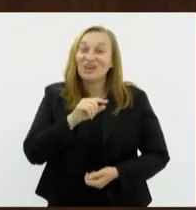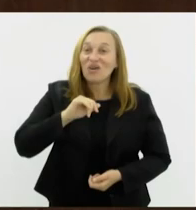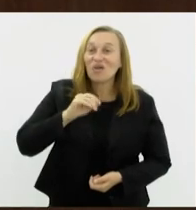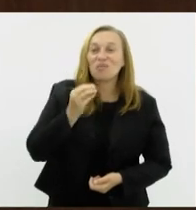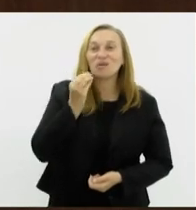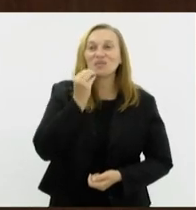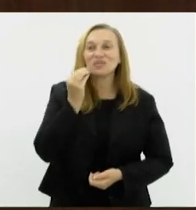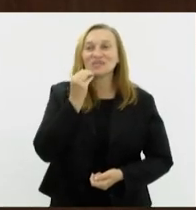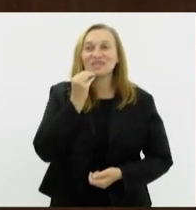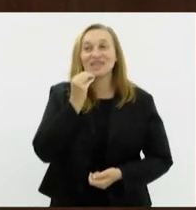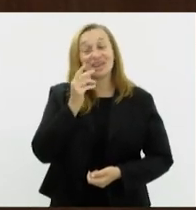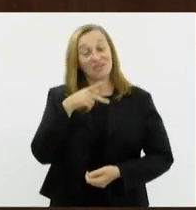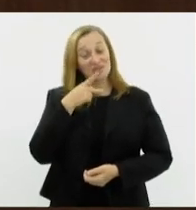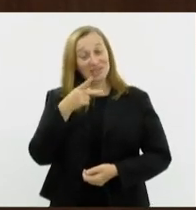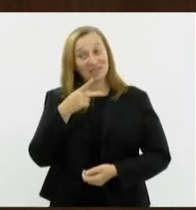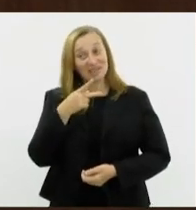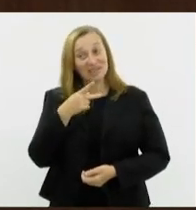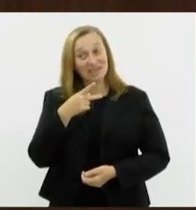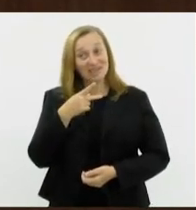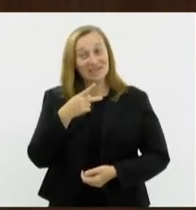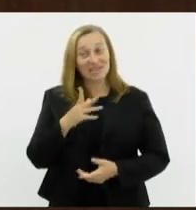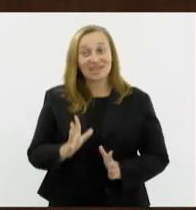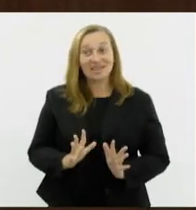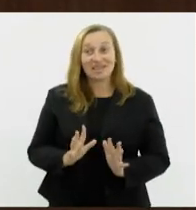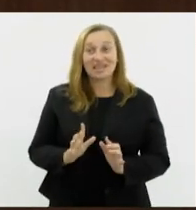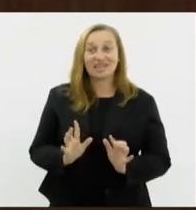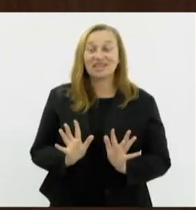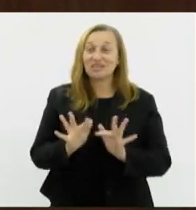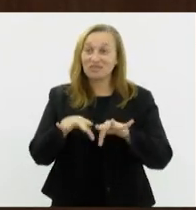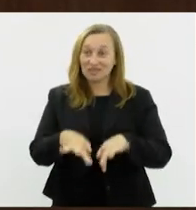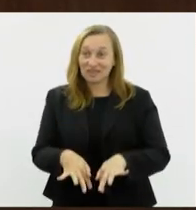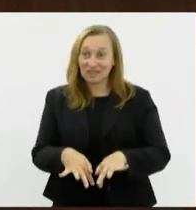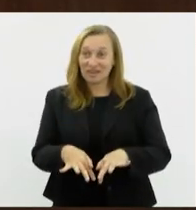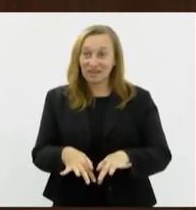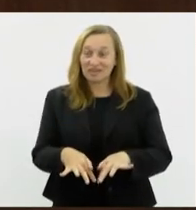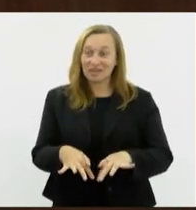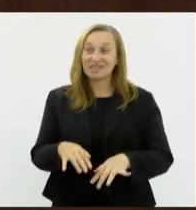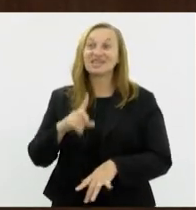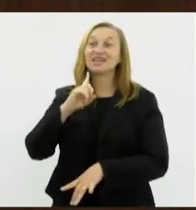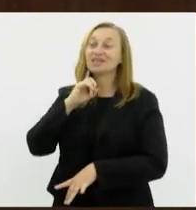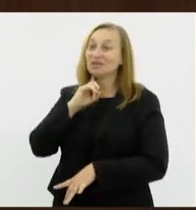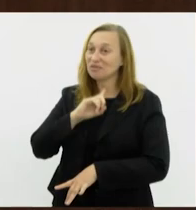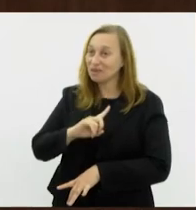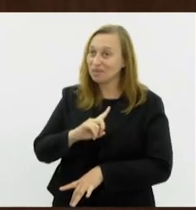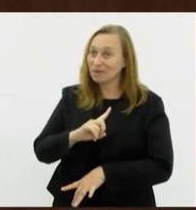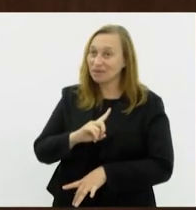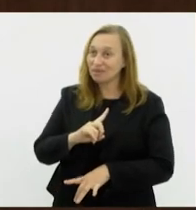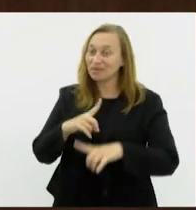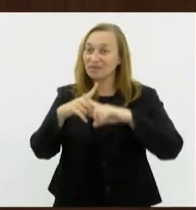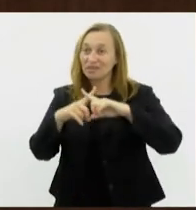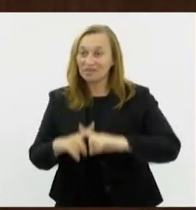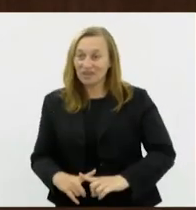oportunidade eu vaticinei que a final desse campeonato ia ser Flamengo e Nova Iguaçu.